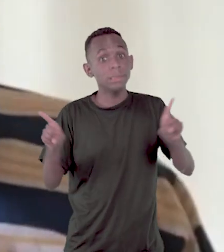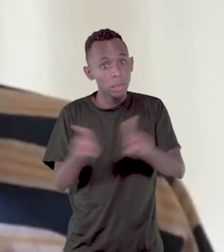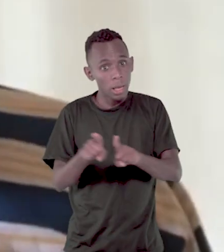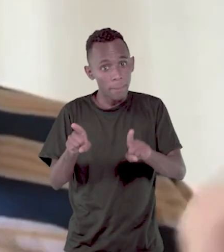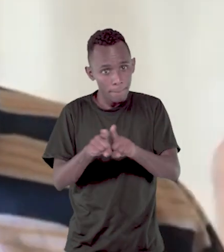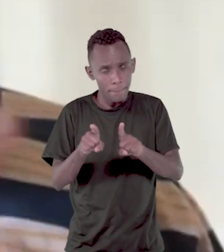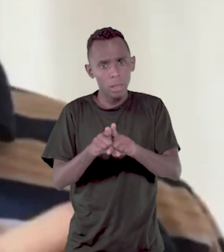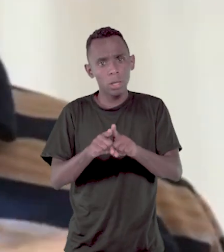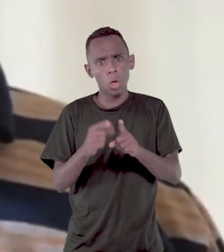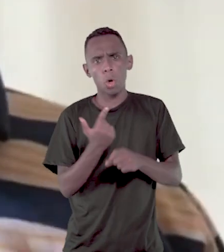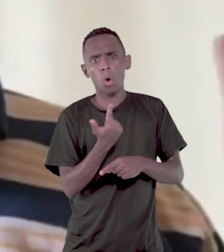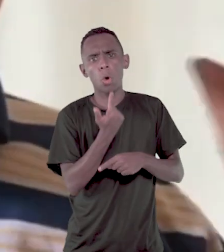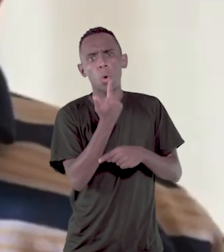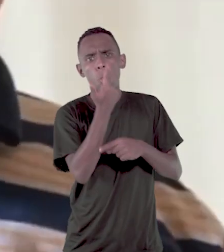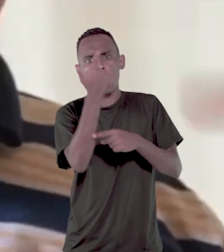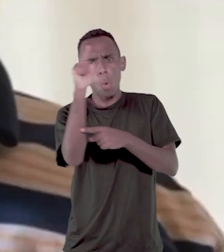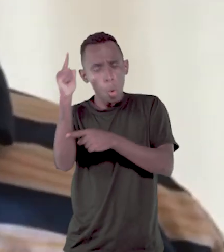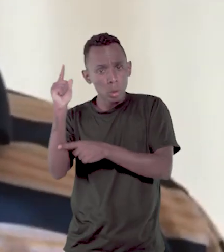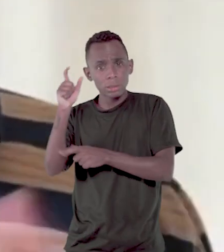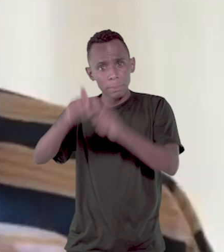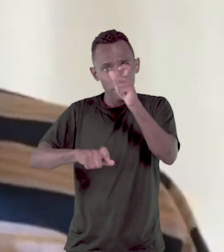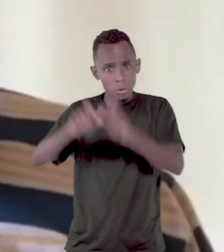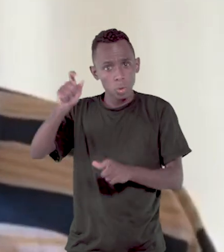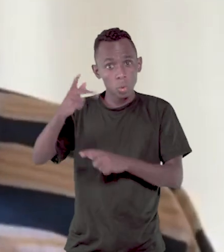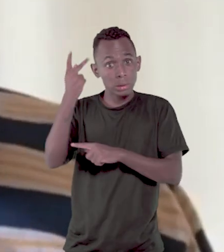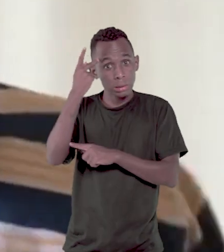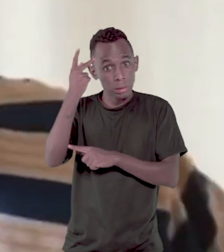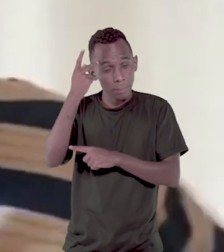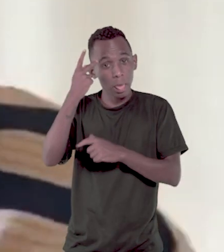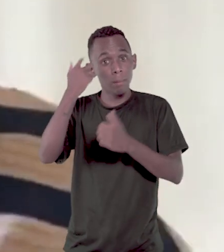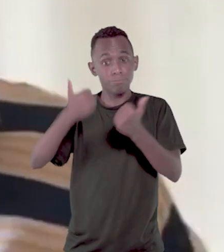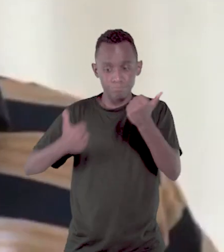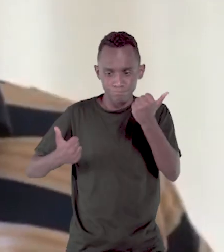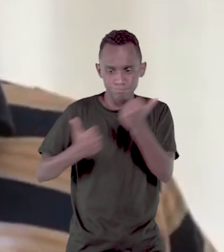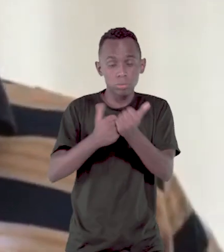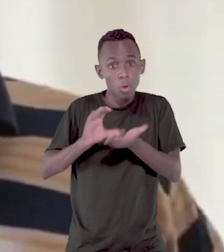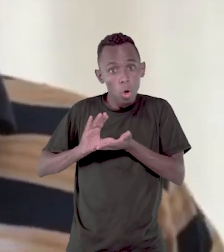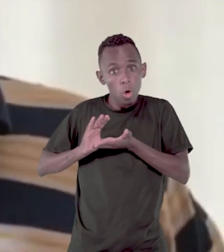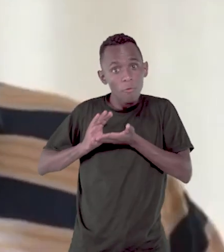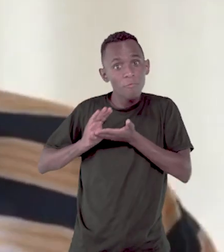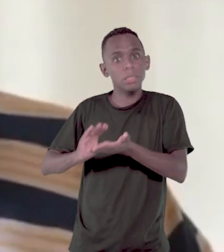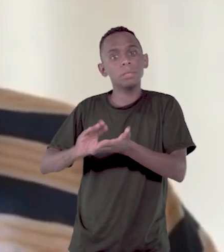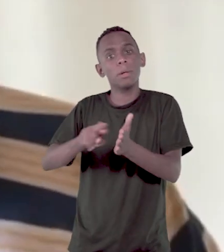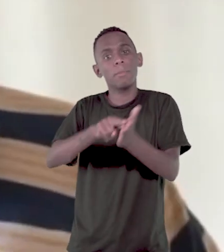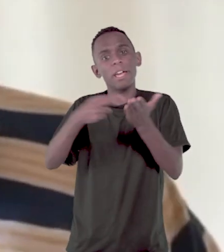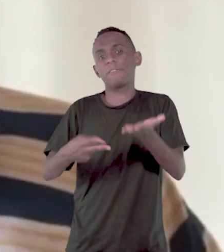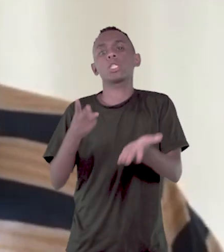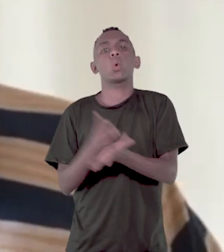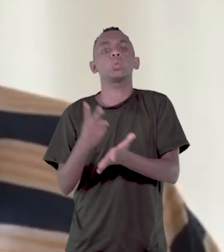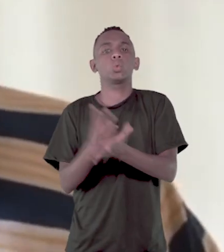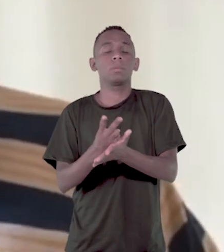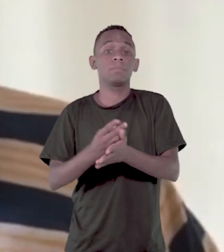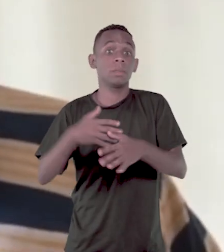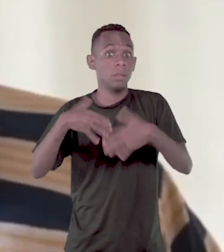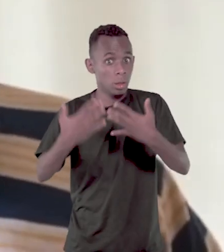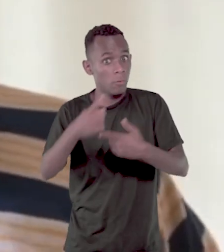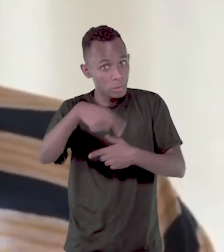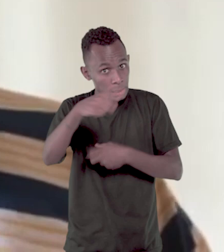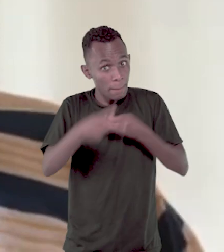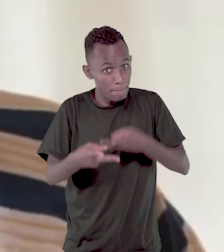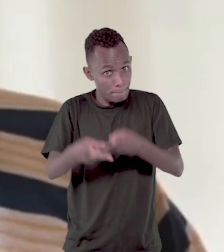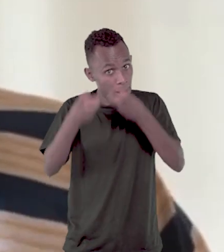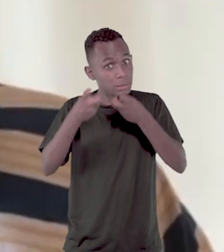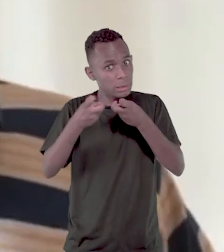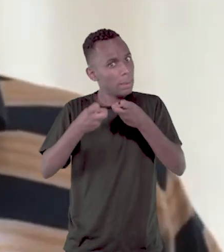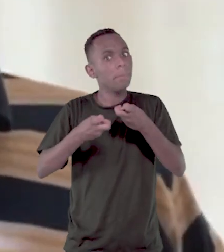só isso, ele e mais alguns outros aqui de São Paulo contribuíram financeiramente para manter a revista.